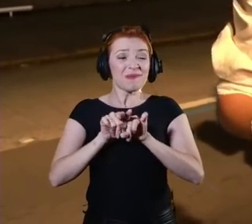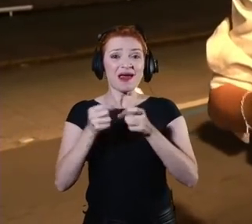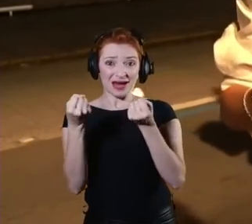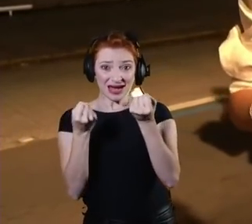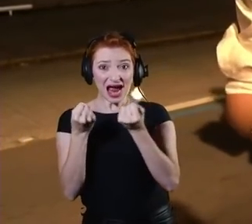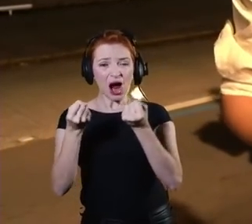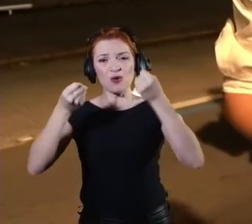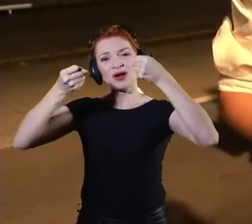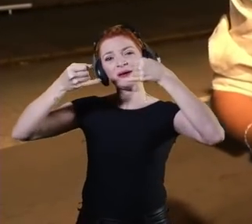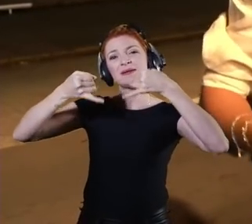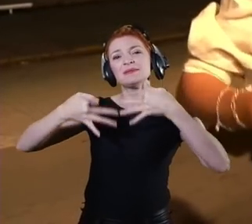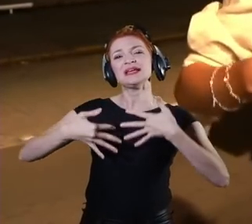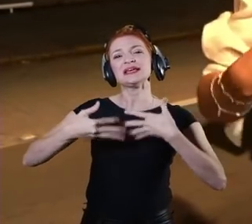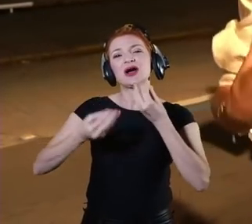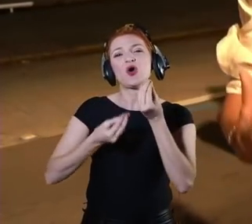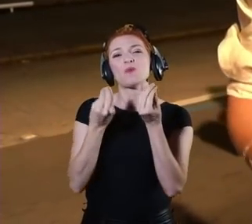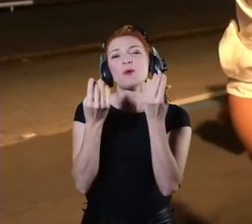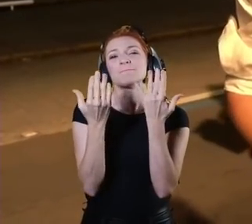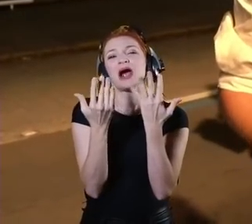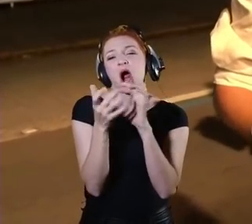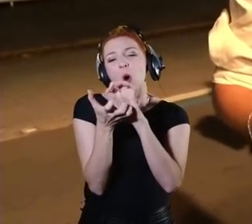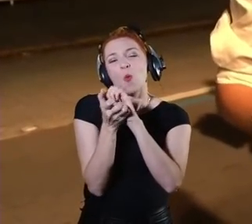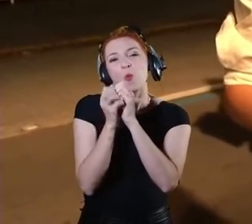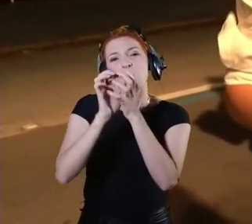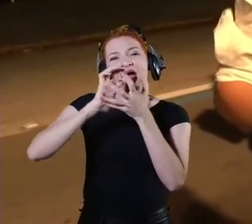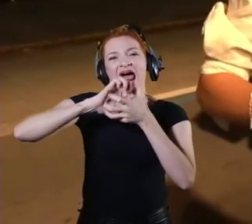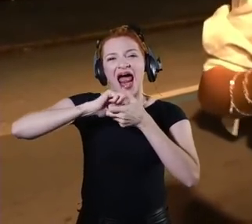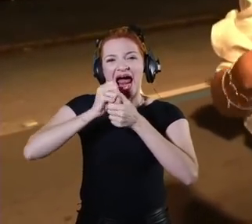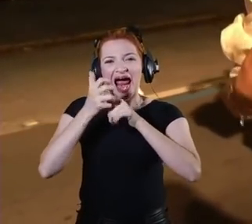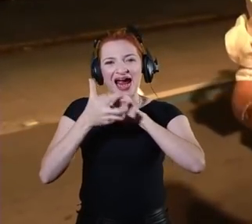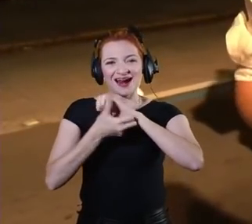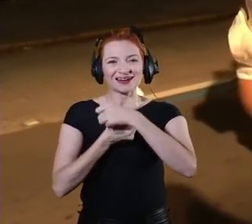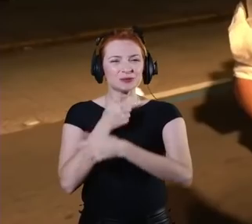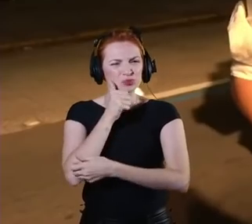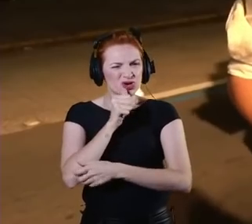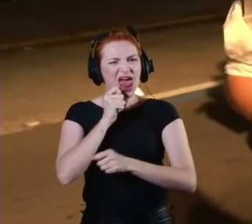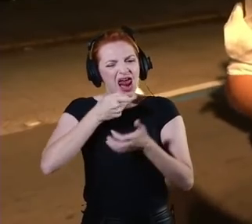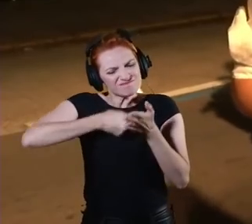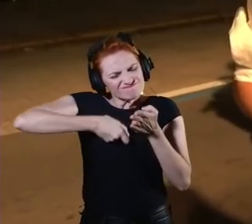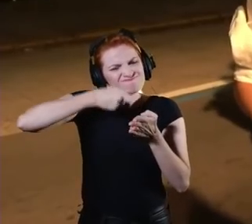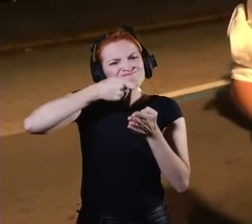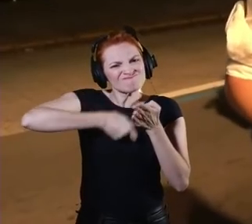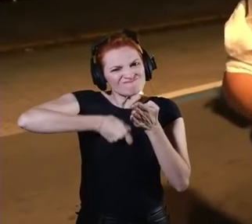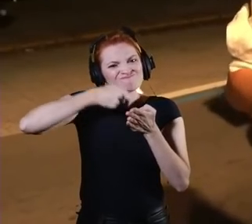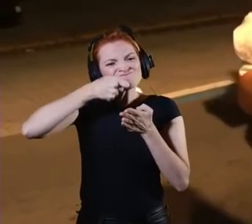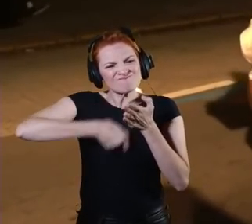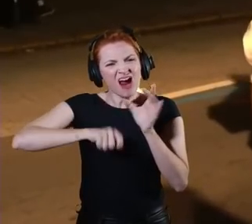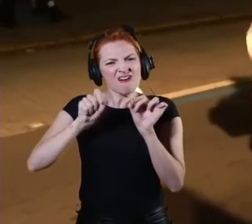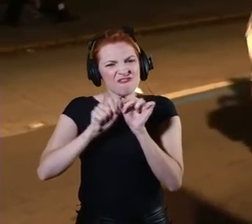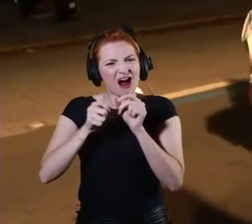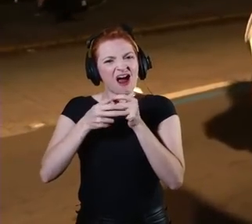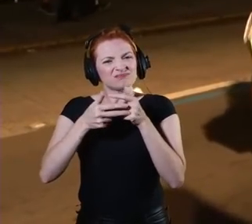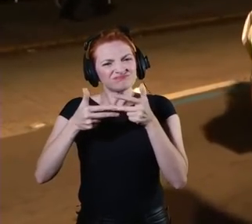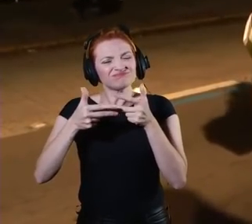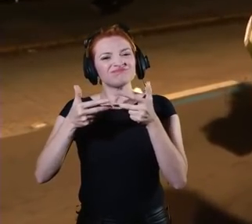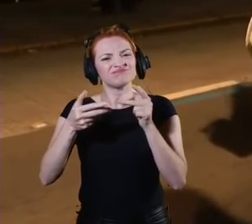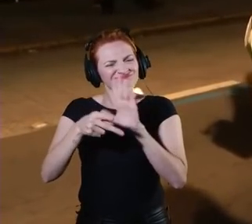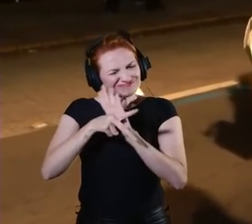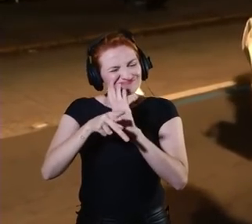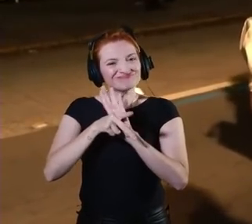ele fala muito essa história do trabalho manual, né? Dessas mulheres guerreiras que batalham e que fazem todo esse trabalho